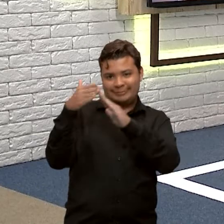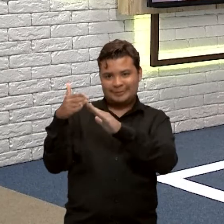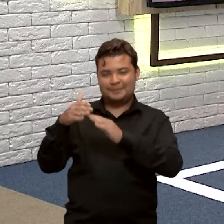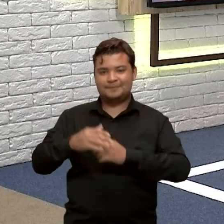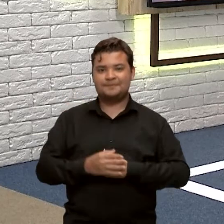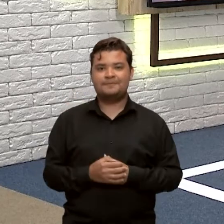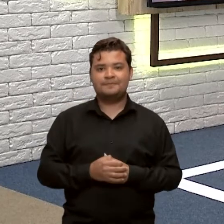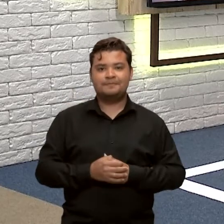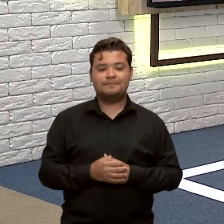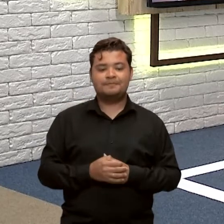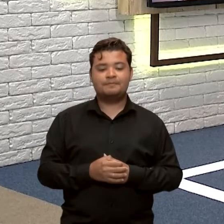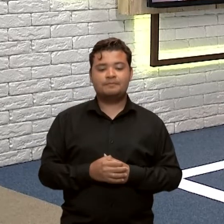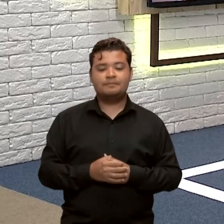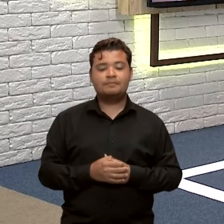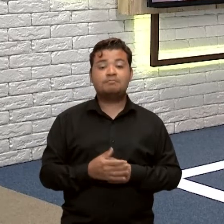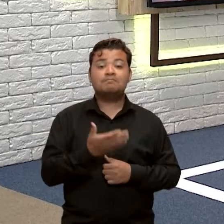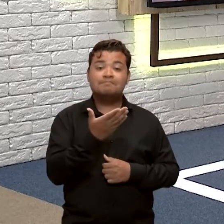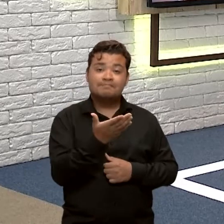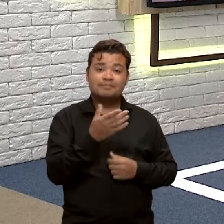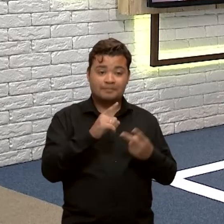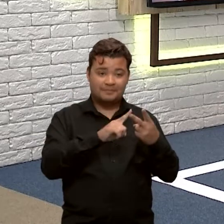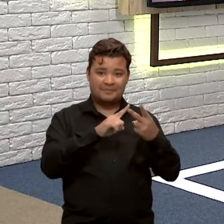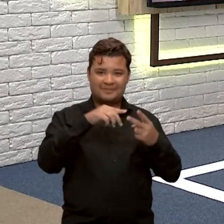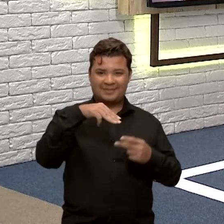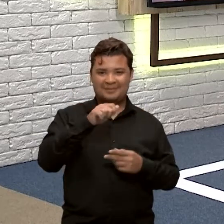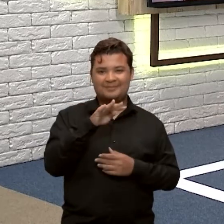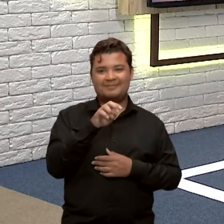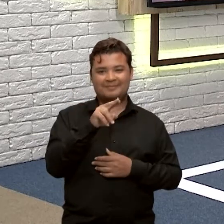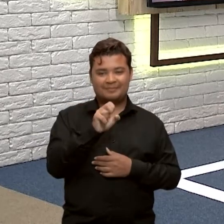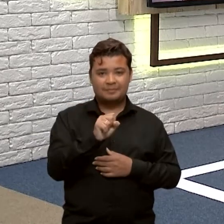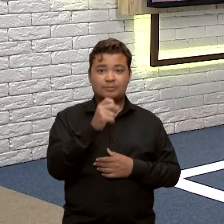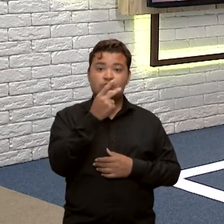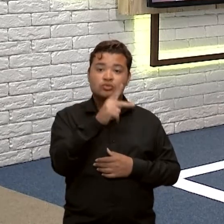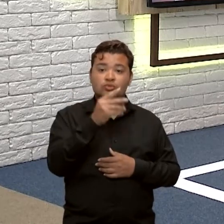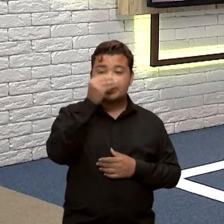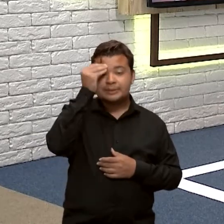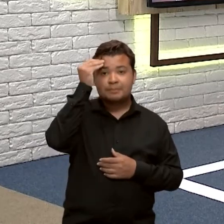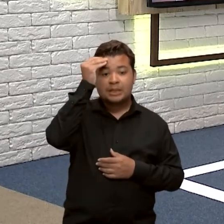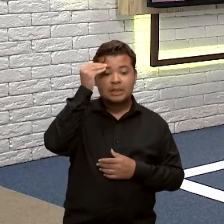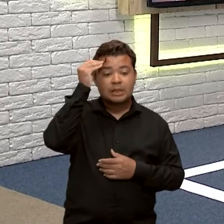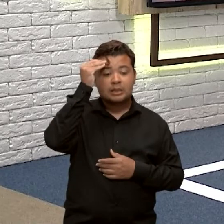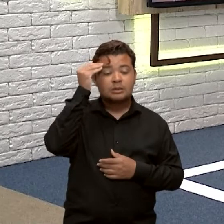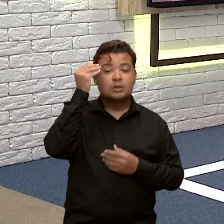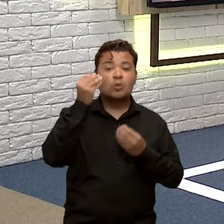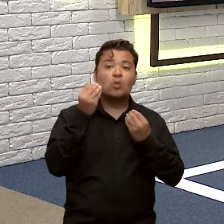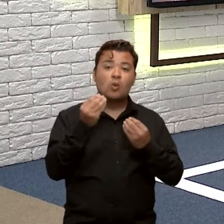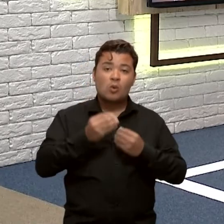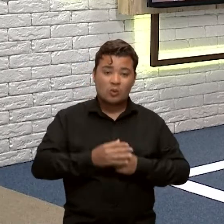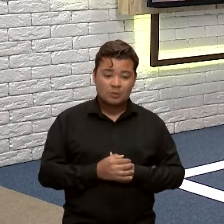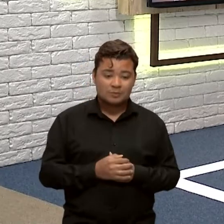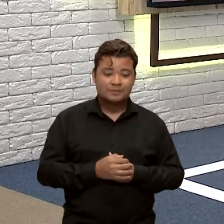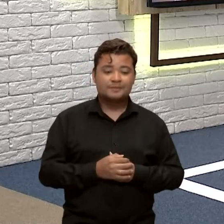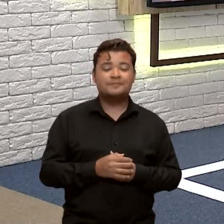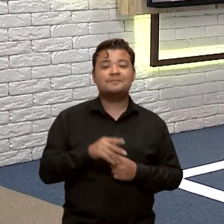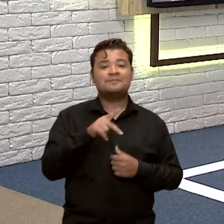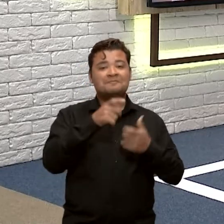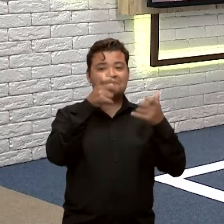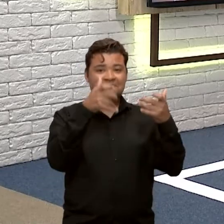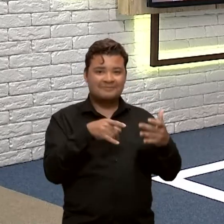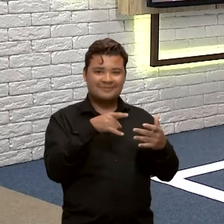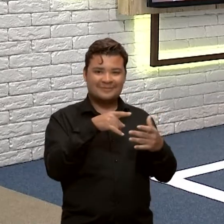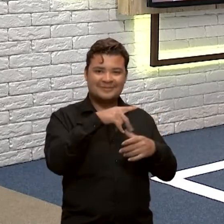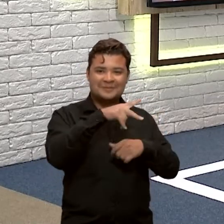falar sobre a sua experiência, Matheus. O professor até citou um ponto interessante, né? Canadá, um país de